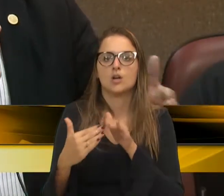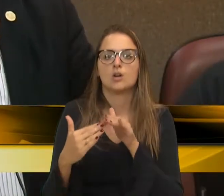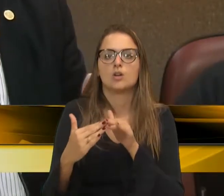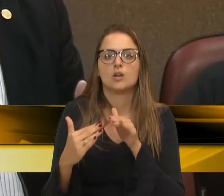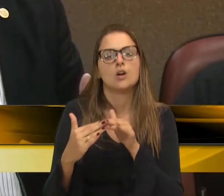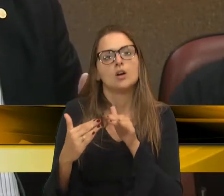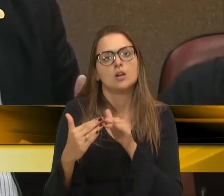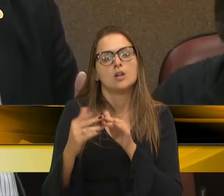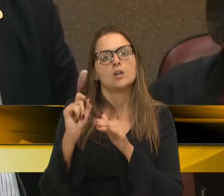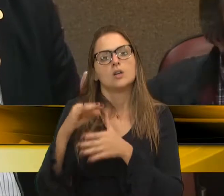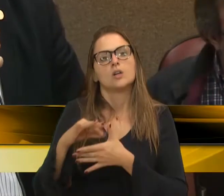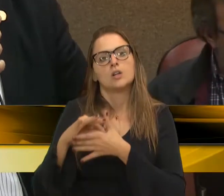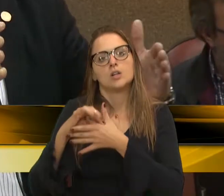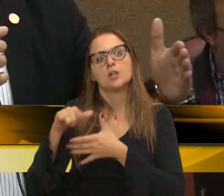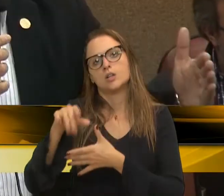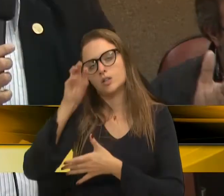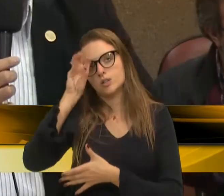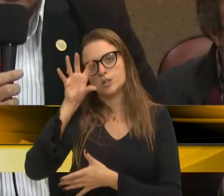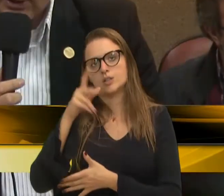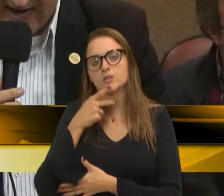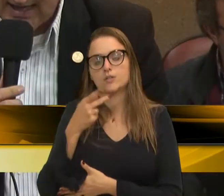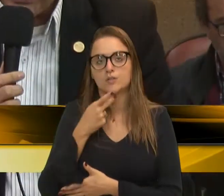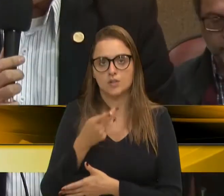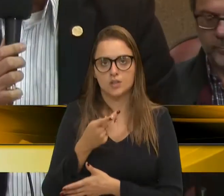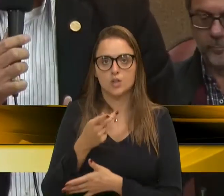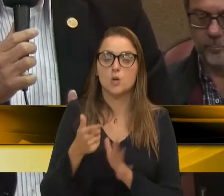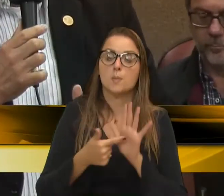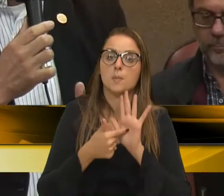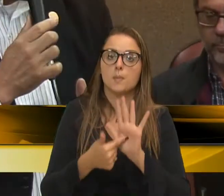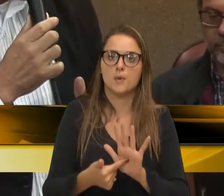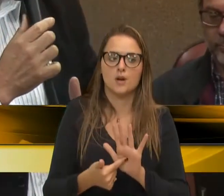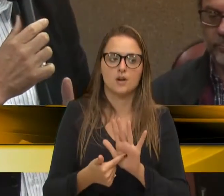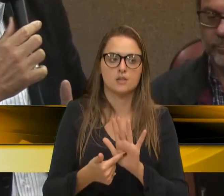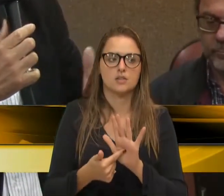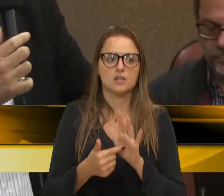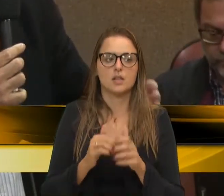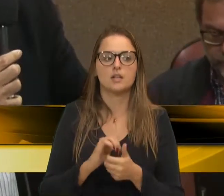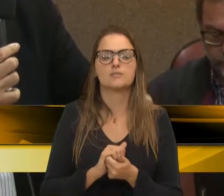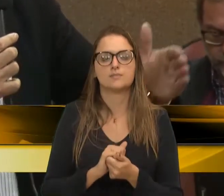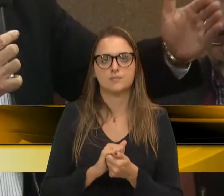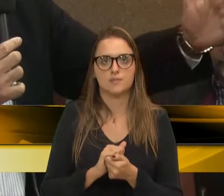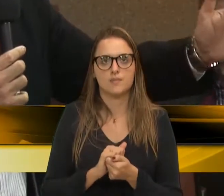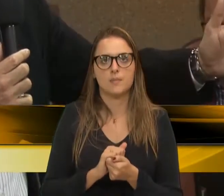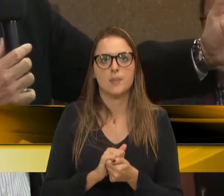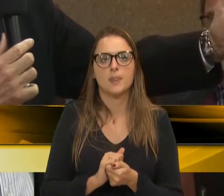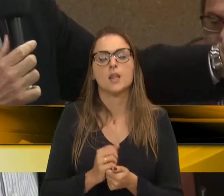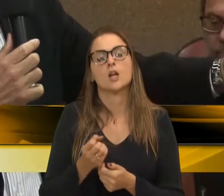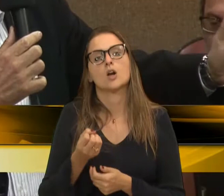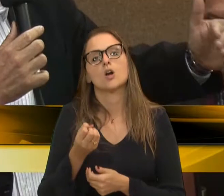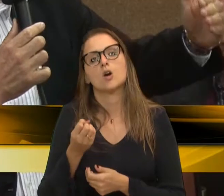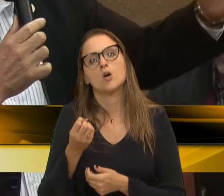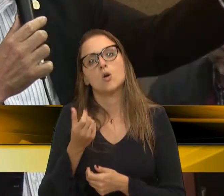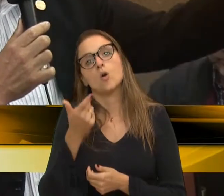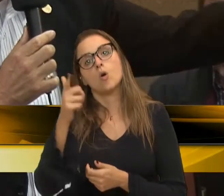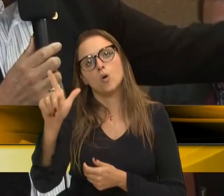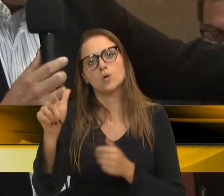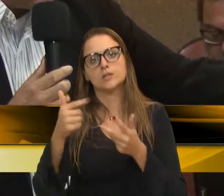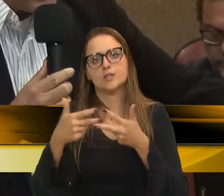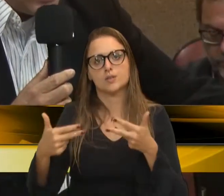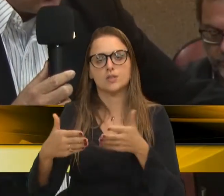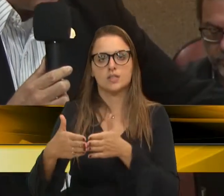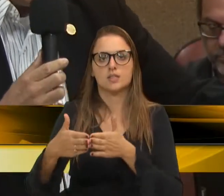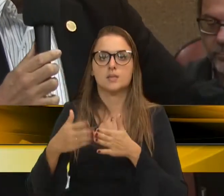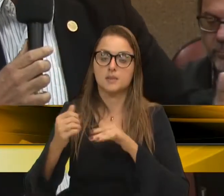do que o líder do governo, Fiuza, traz à baila neste momento, de que sim, outros diplomas também precisam